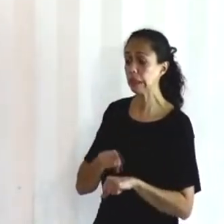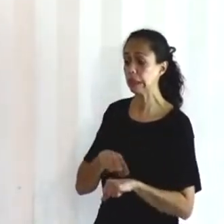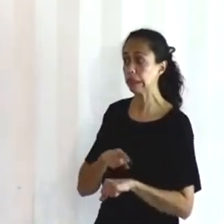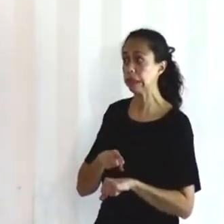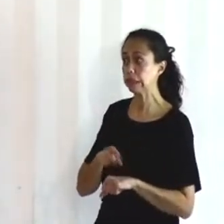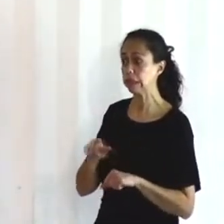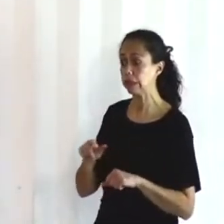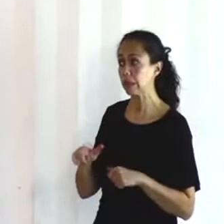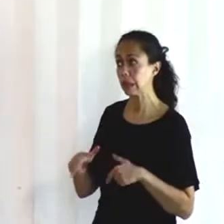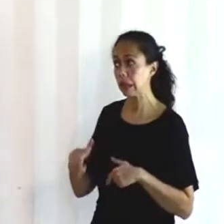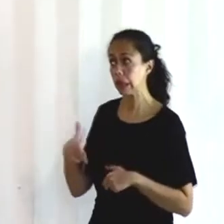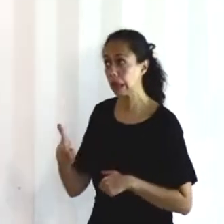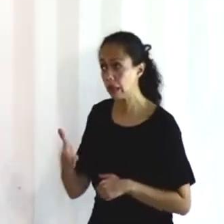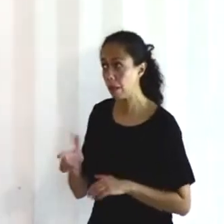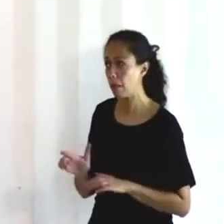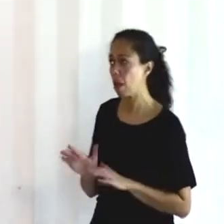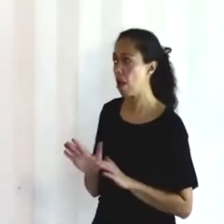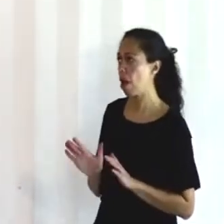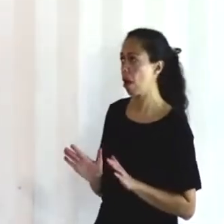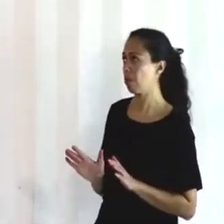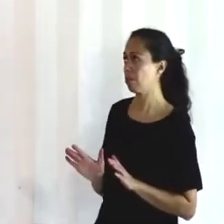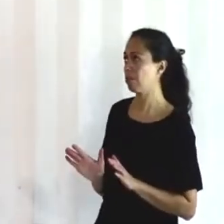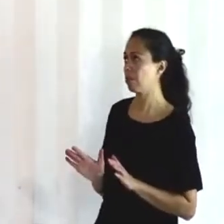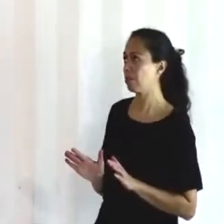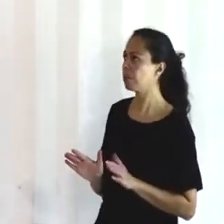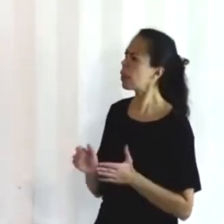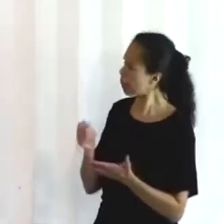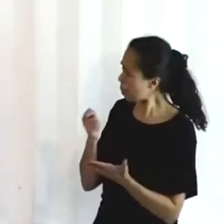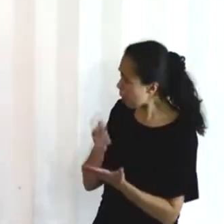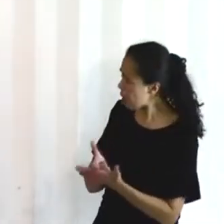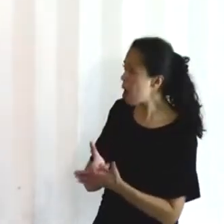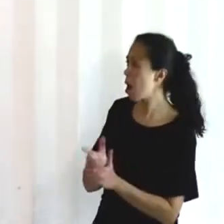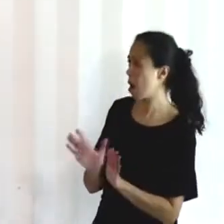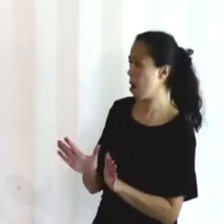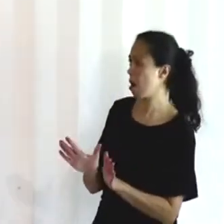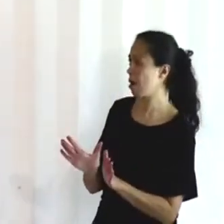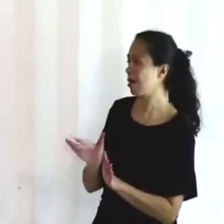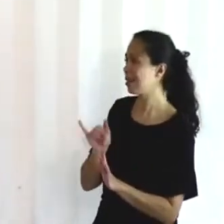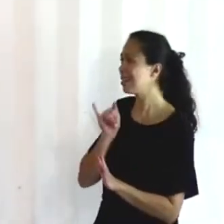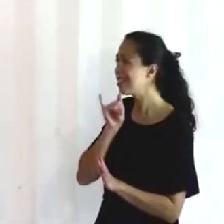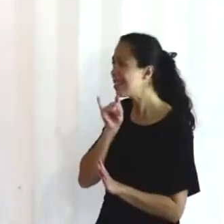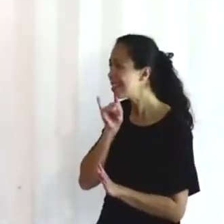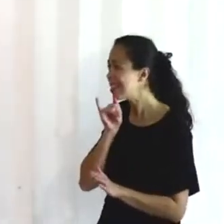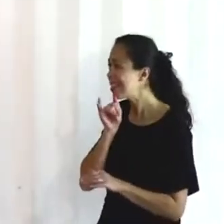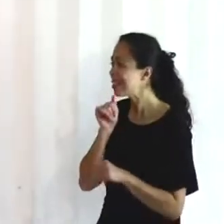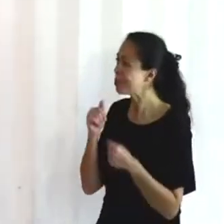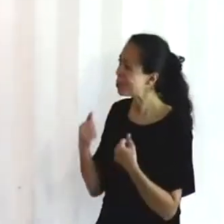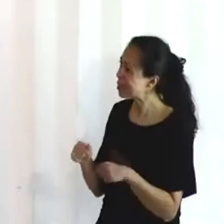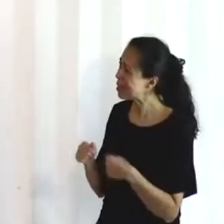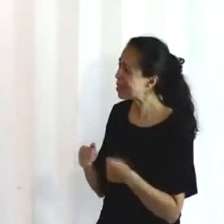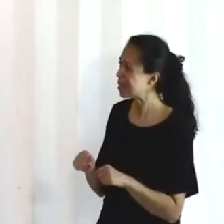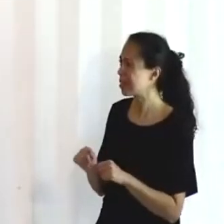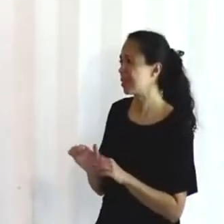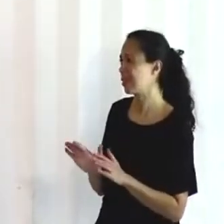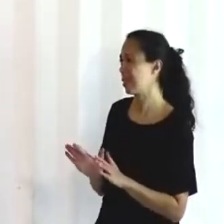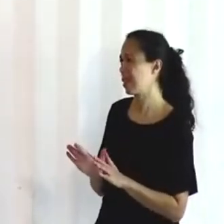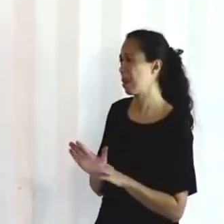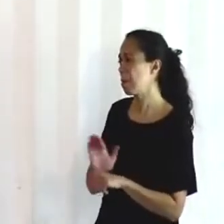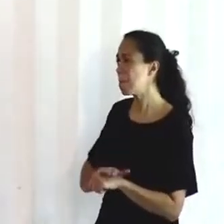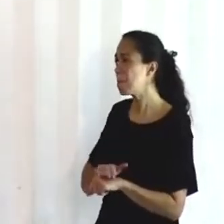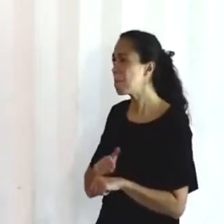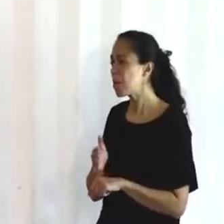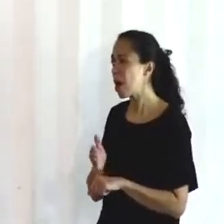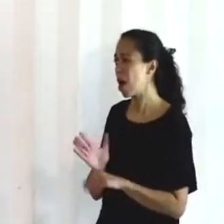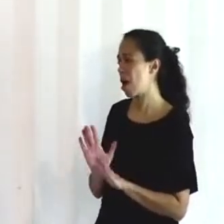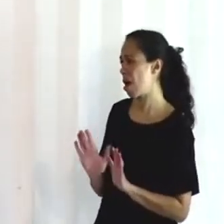eu vou lhe pagar. Bom, a parábola diz que o rei ficou compadecido, e a palavra